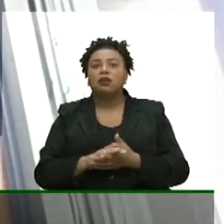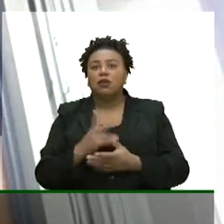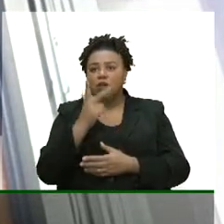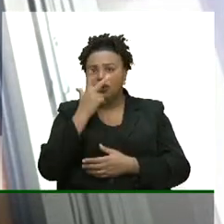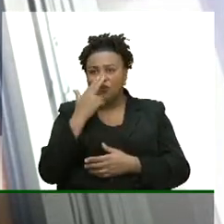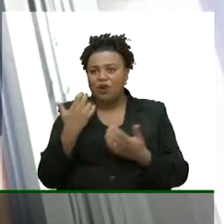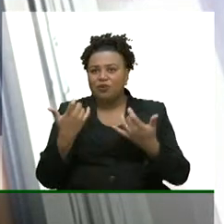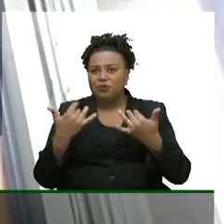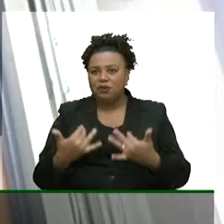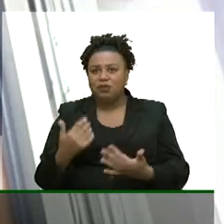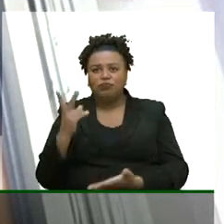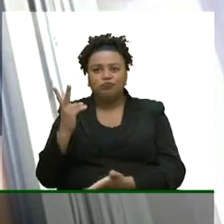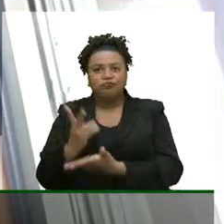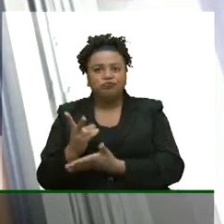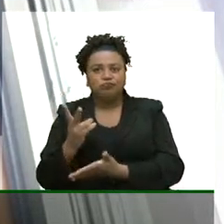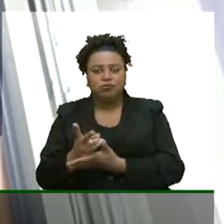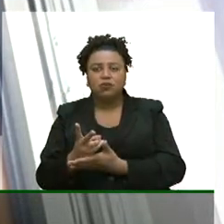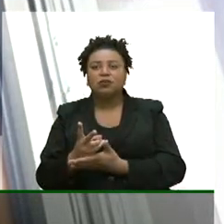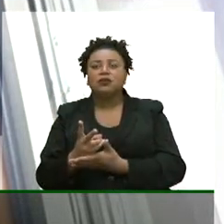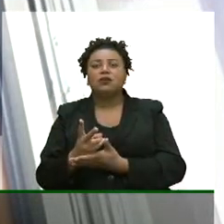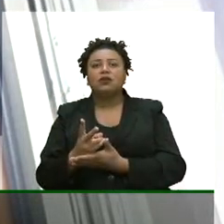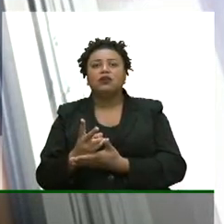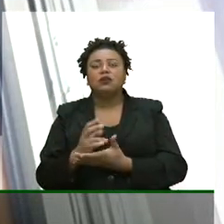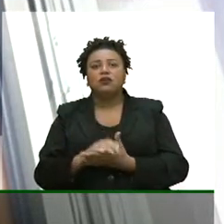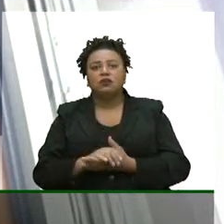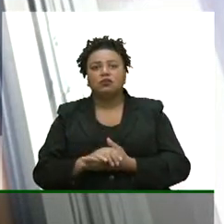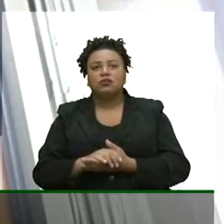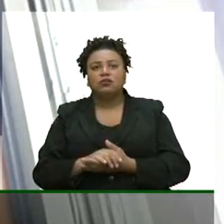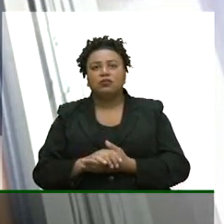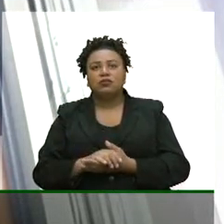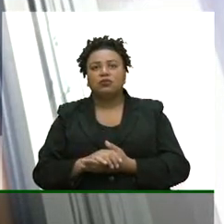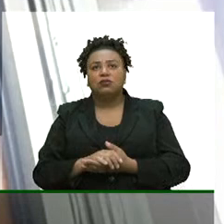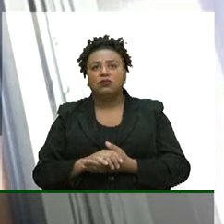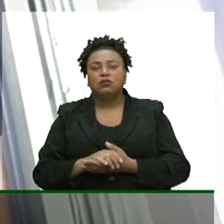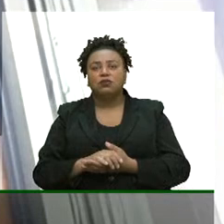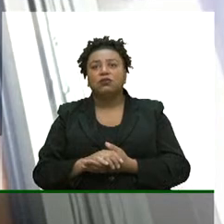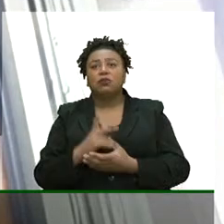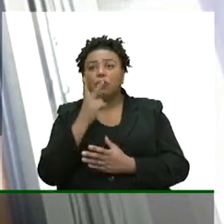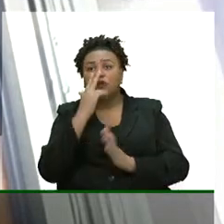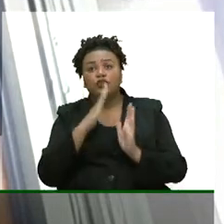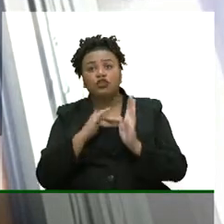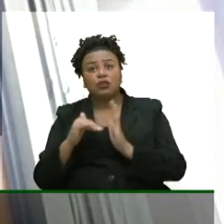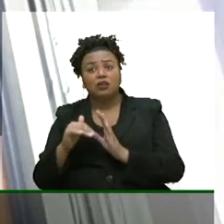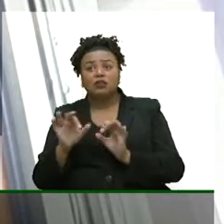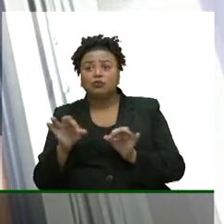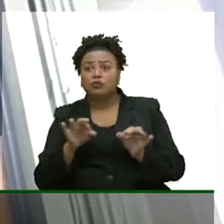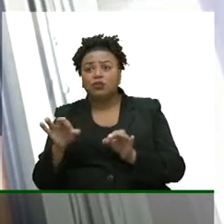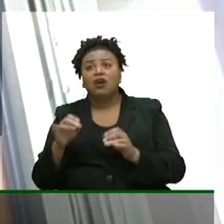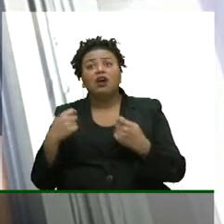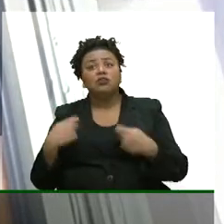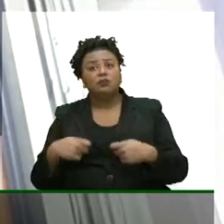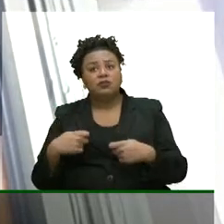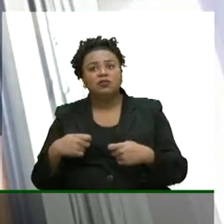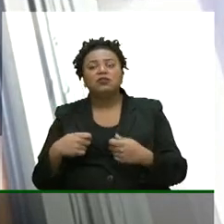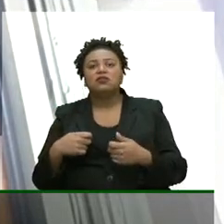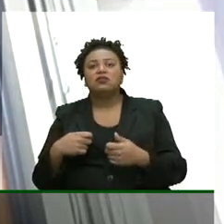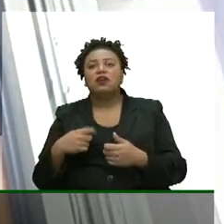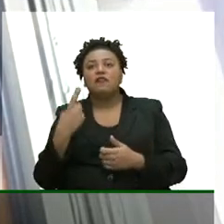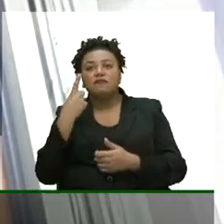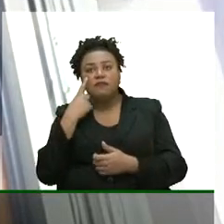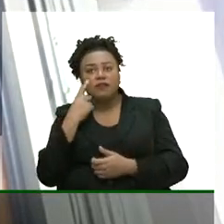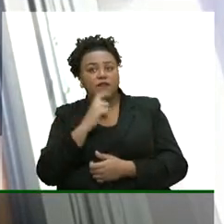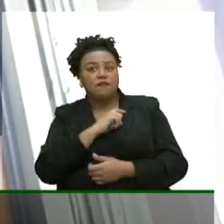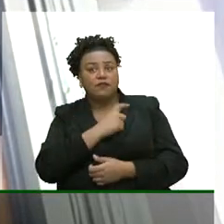falei, persistem. Por mais que tenha ocorrido a retirada dos projetos, nós ainda temos que enfrentar uma questão